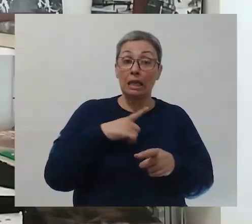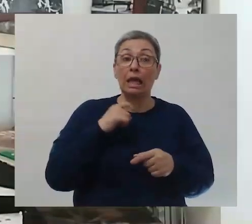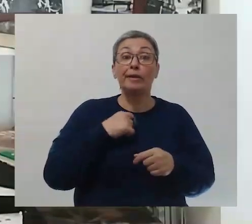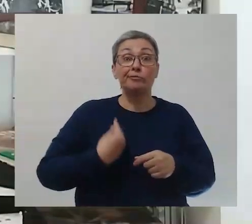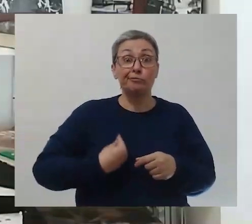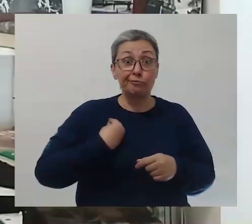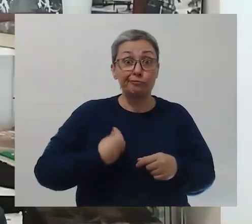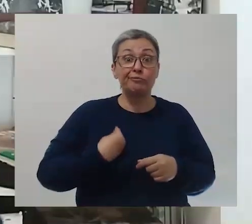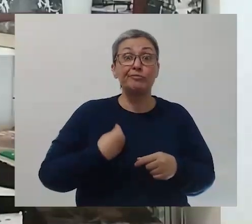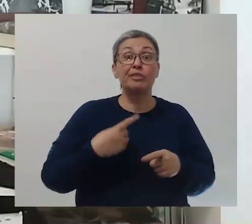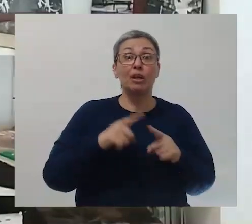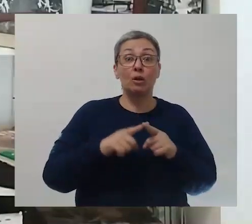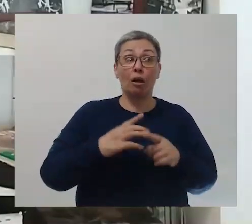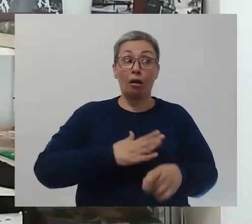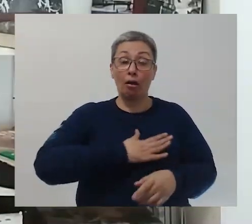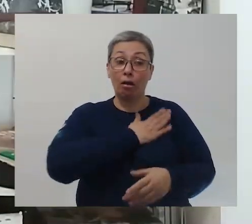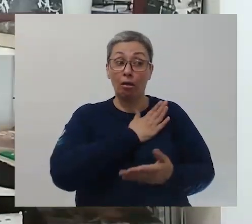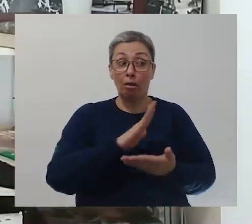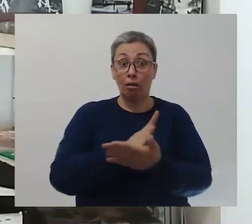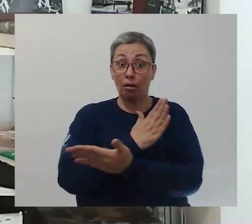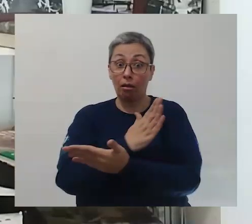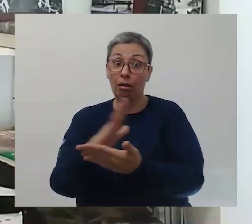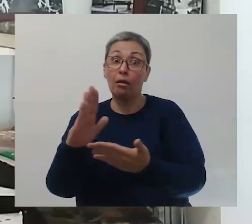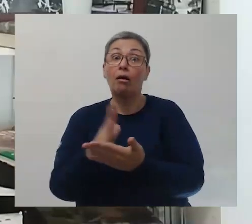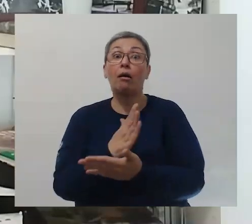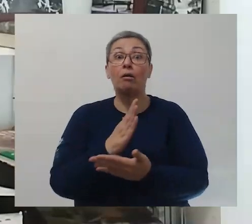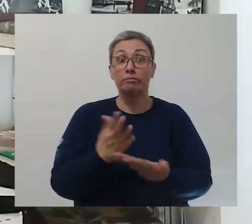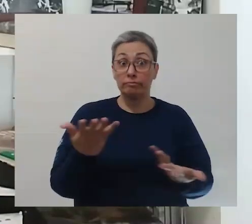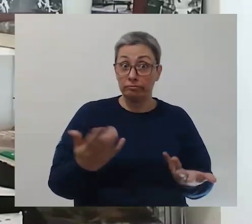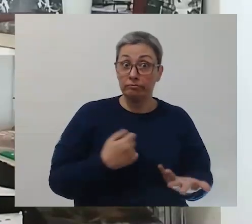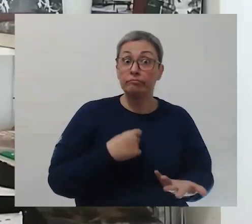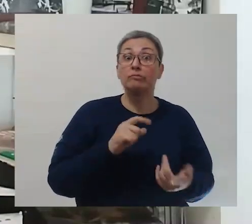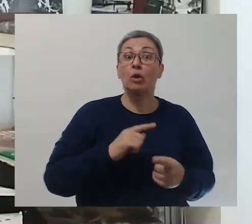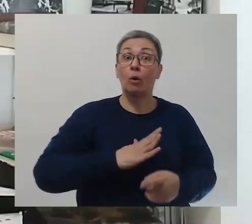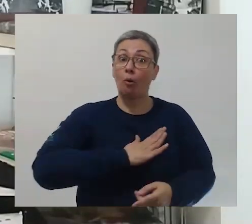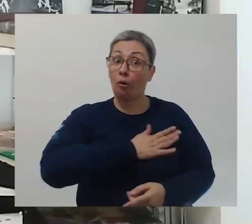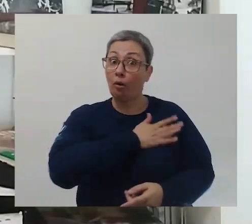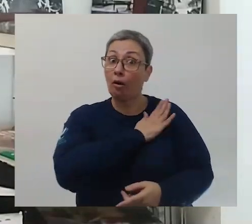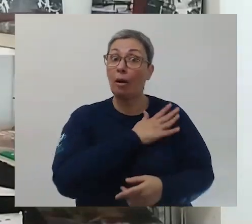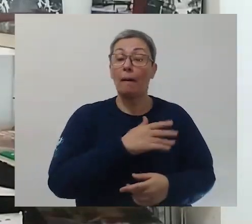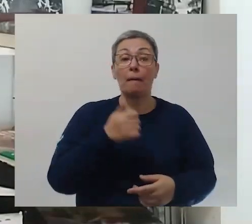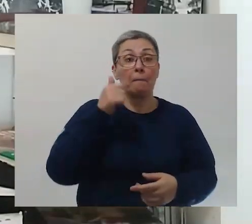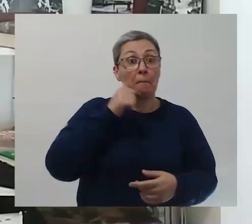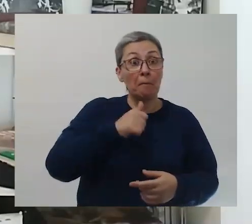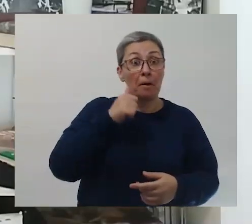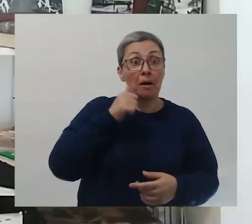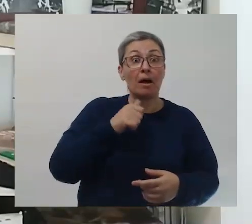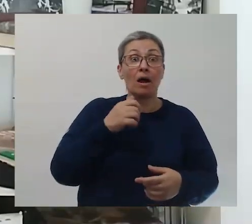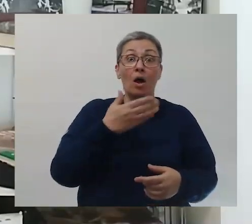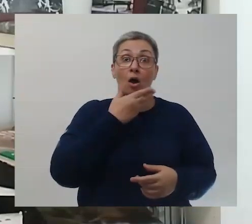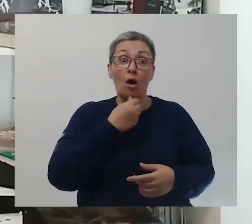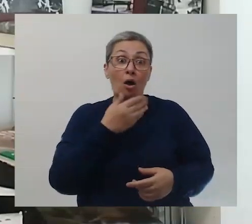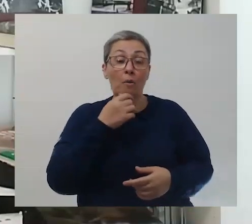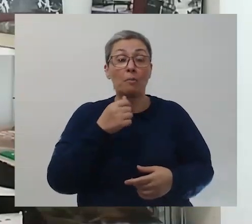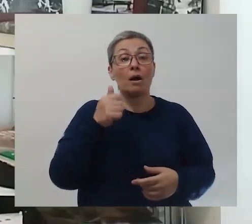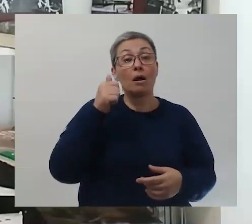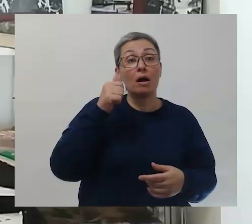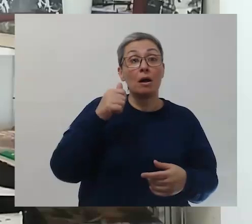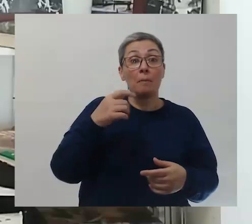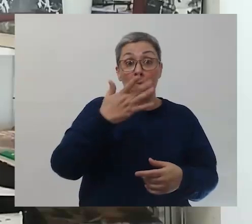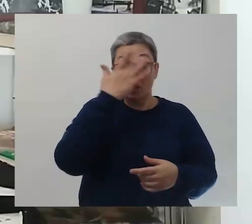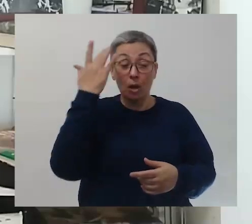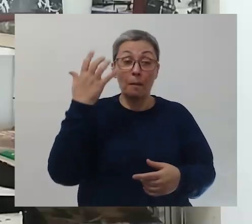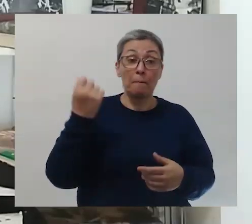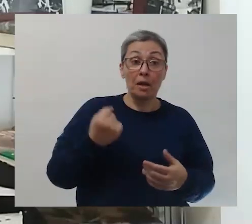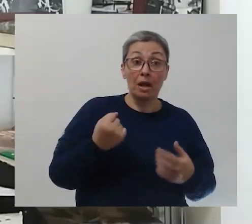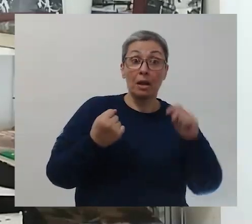ainda existia segregation, que era segregação racial. Pessoas brancas e pessoas negras não compartilhavam os